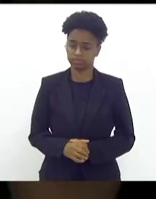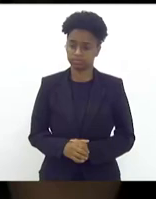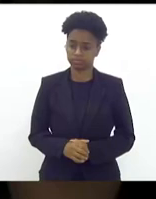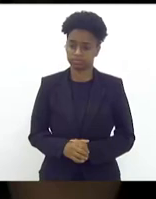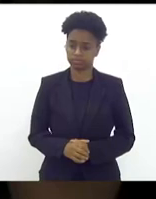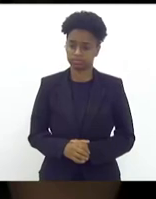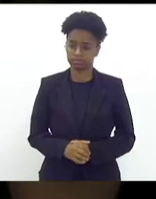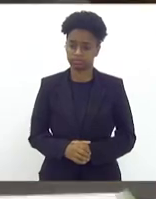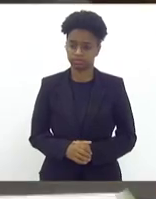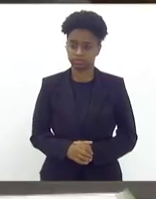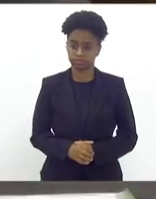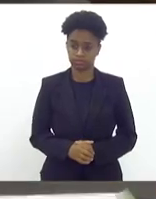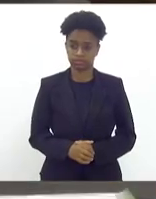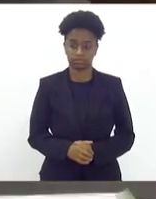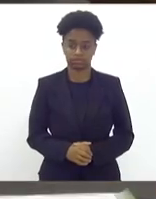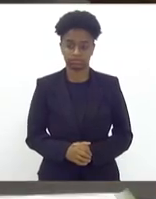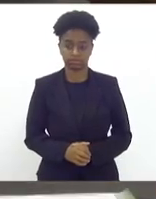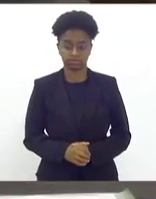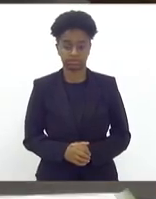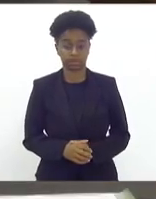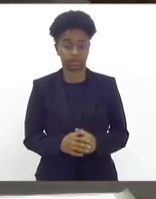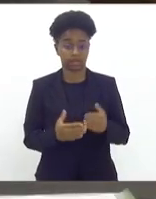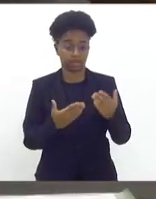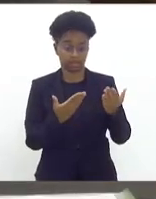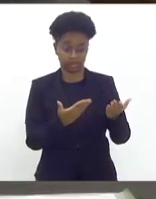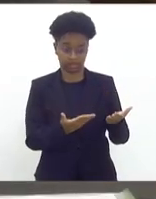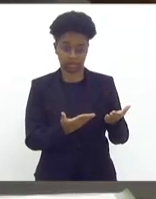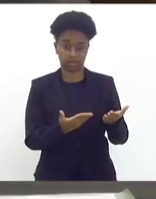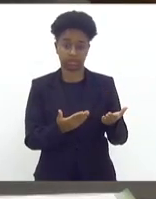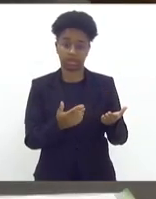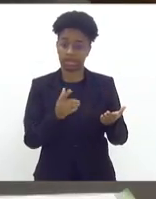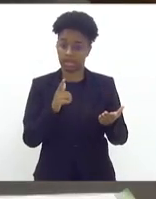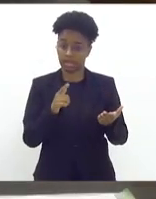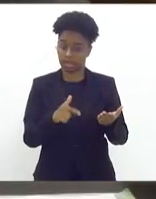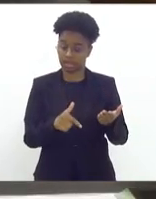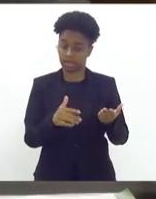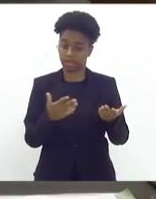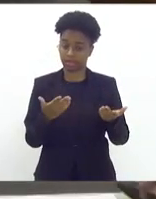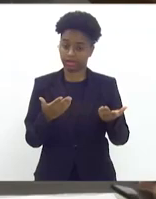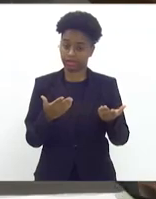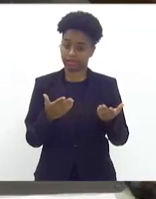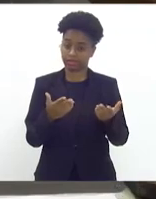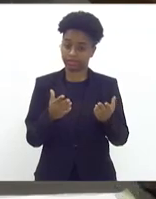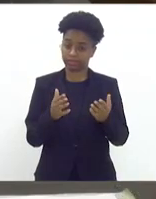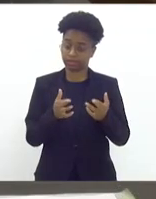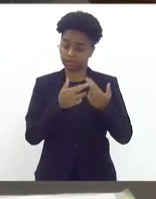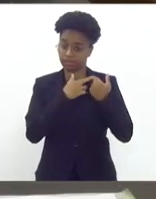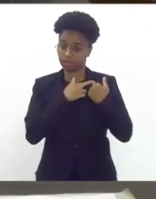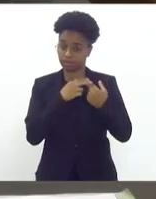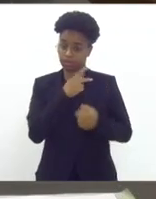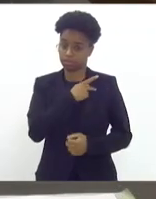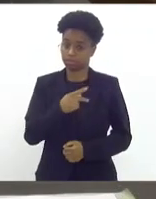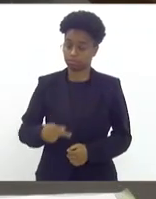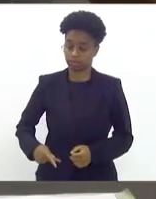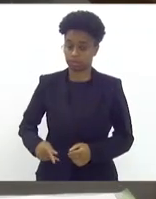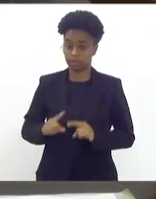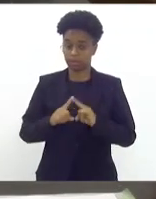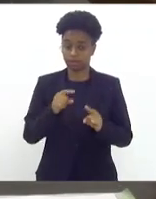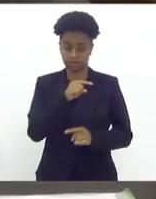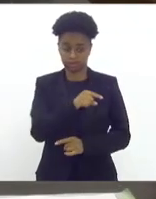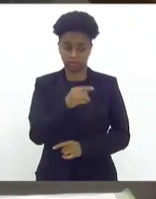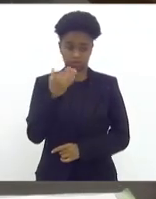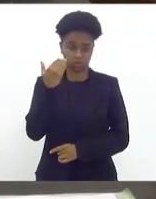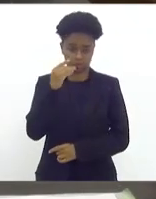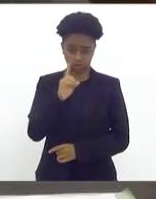Paulo, Vossa Excelência, aí é uma prerrogativa da presidência, não entende que, por ser uma